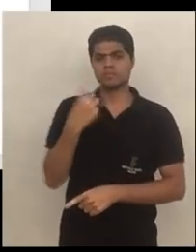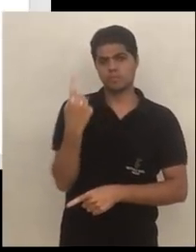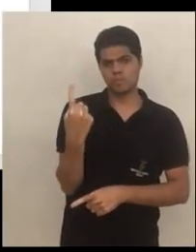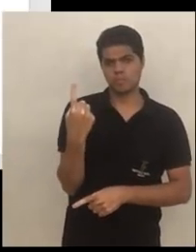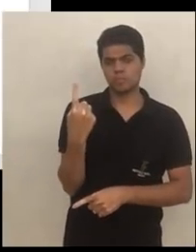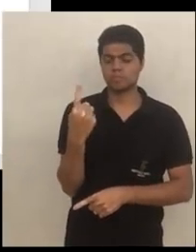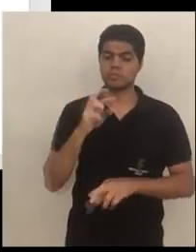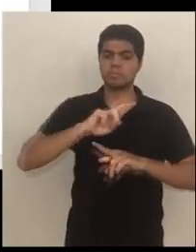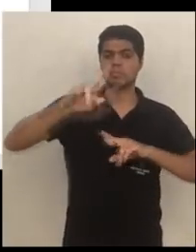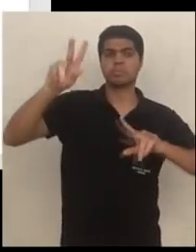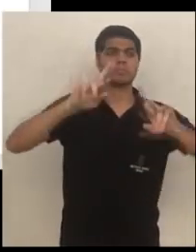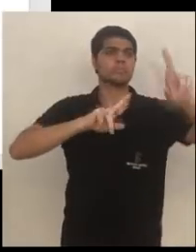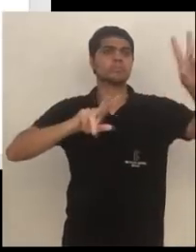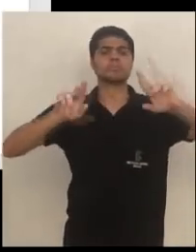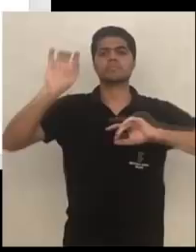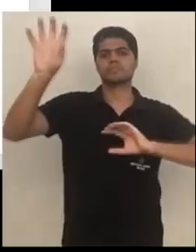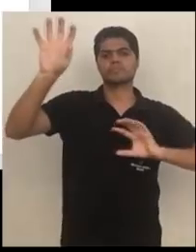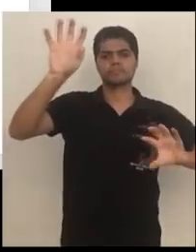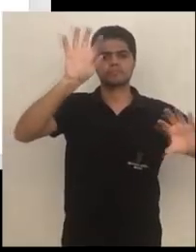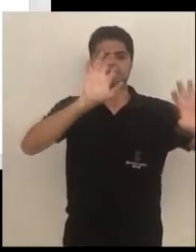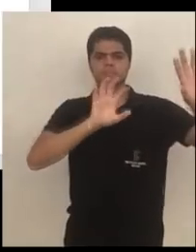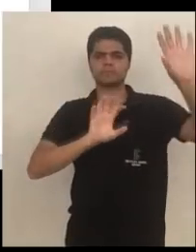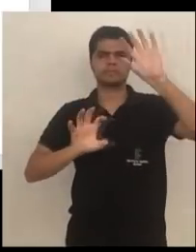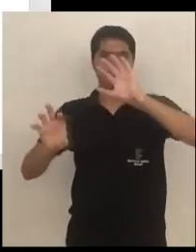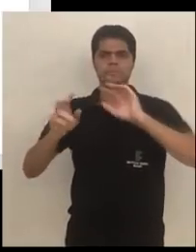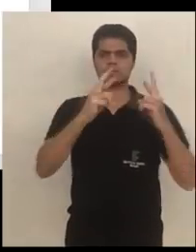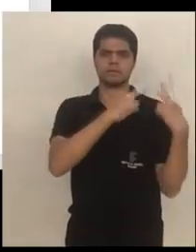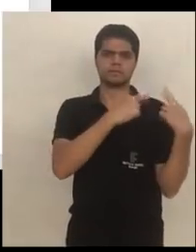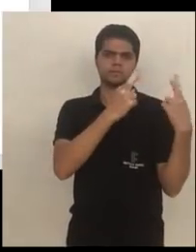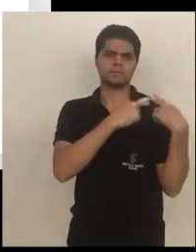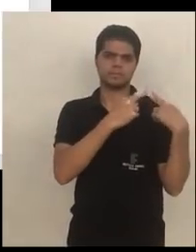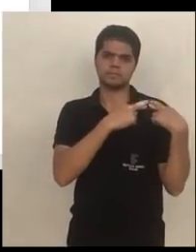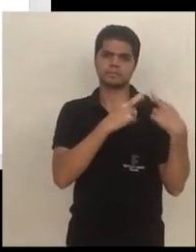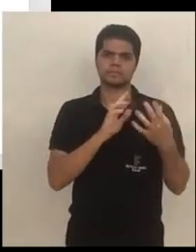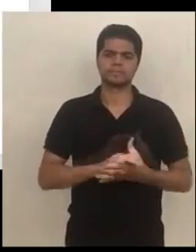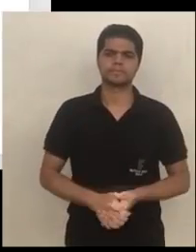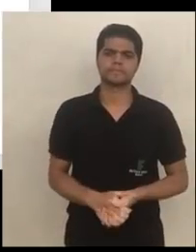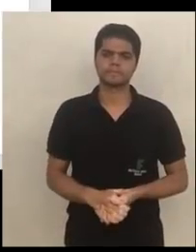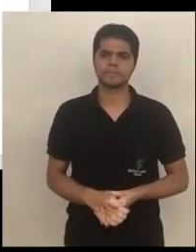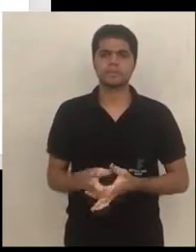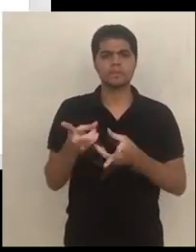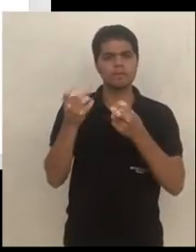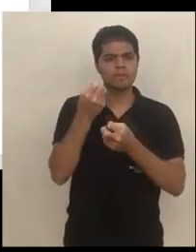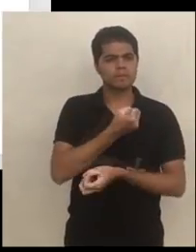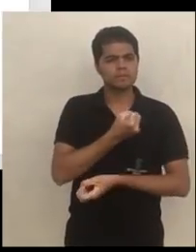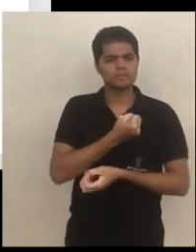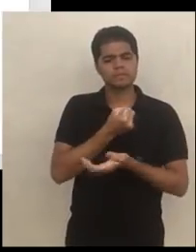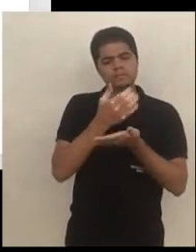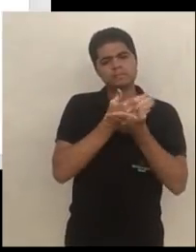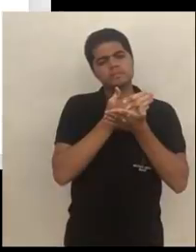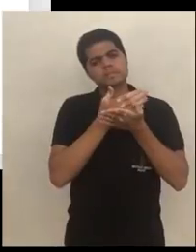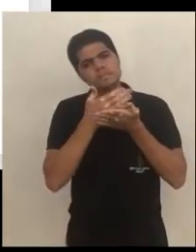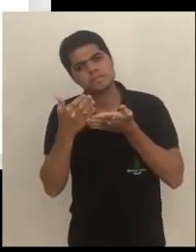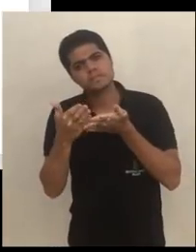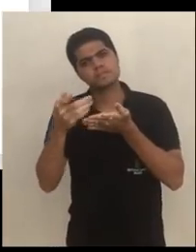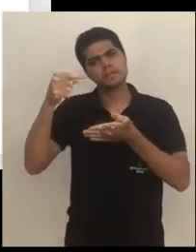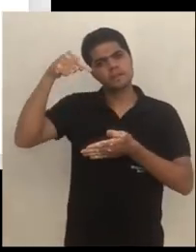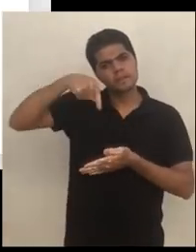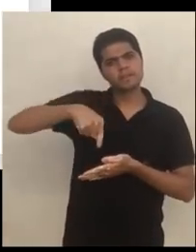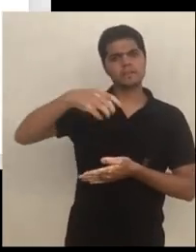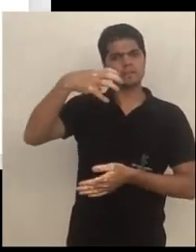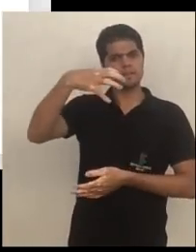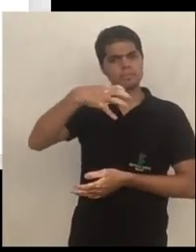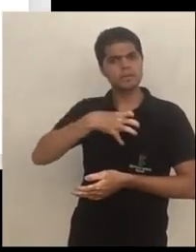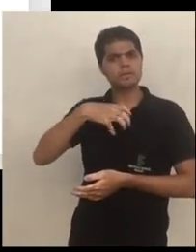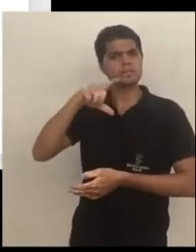seu estado. Então, a gente tem esses dados iniciais para o estado da Bahia. Tiago, o que é